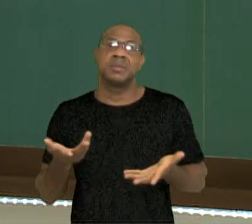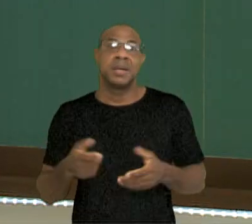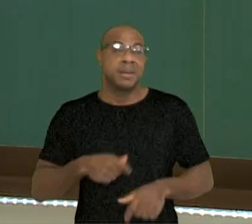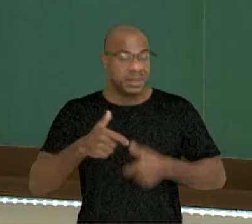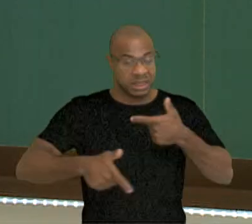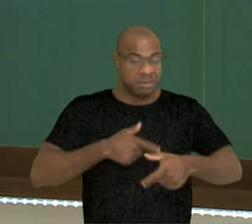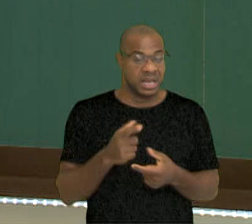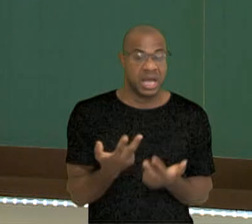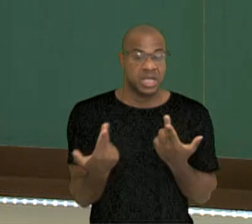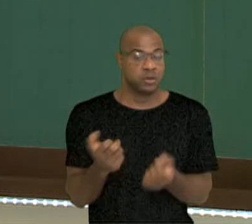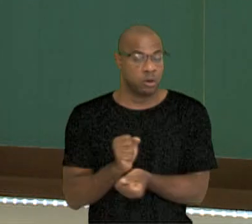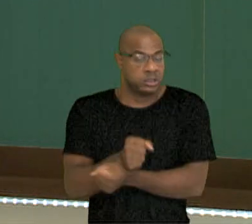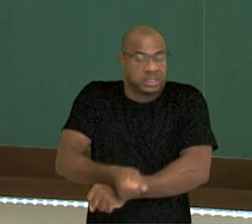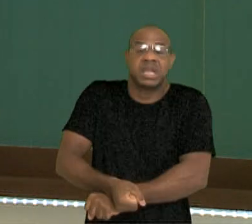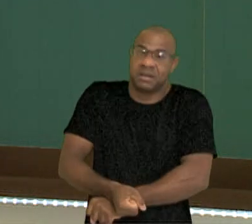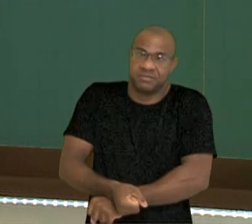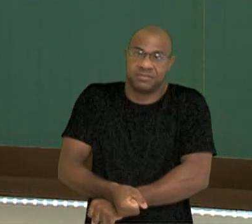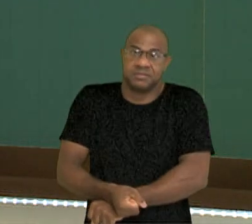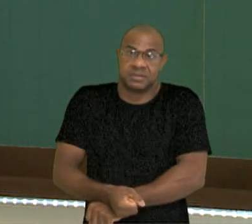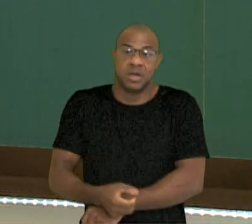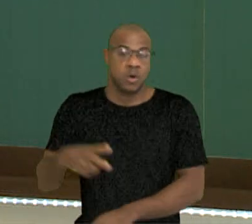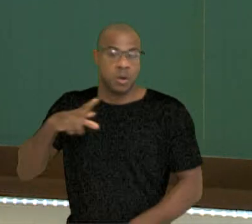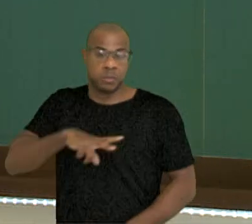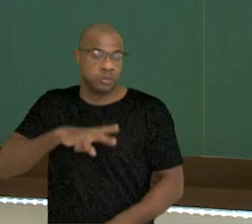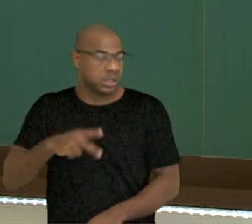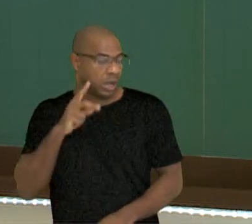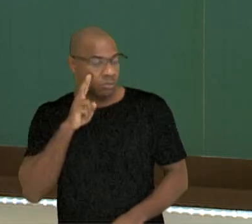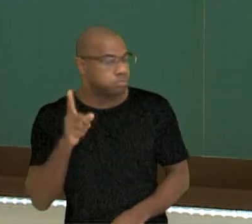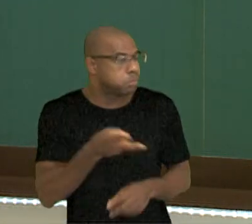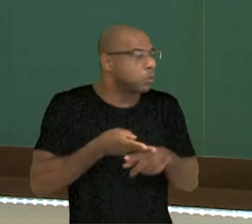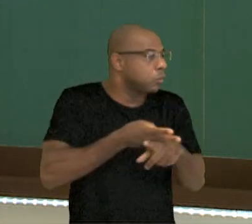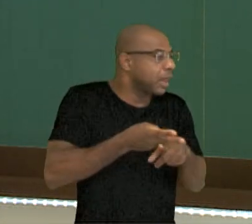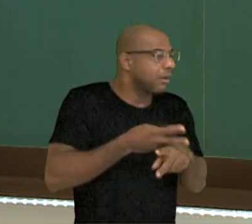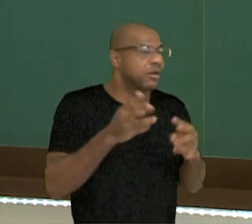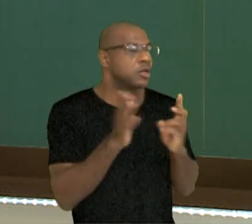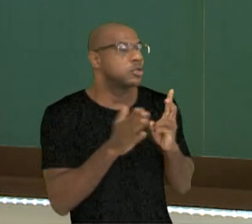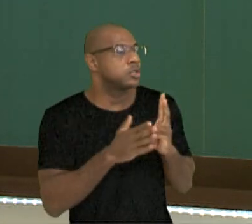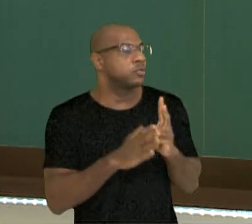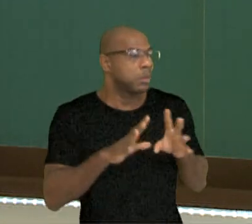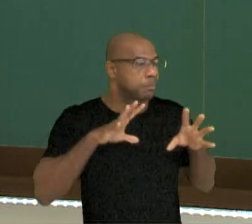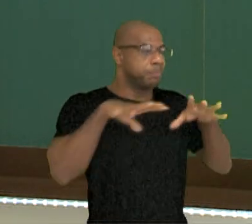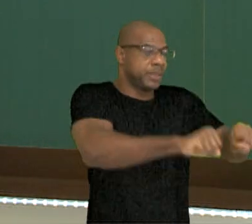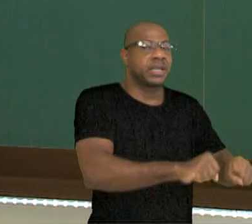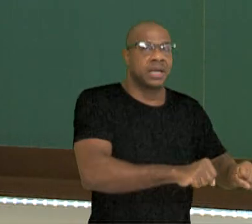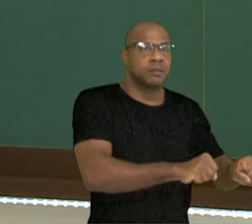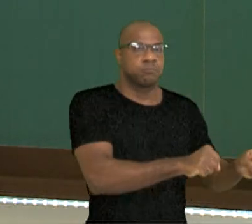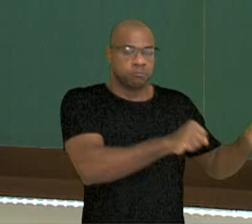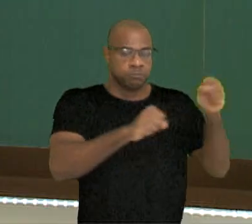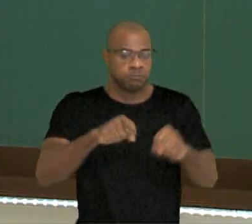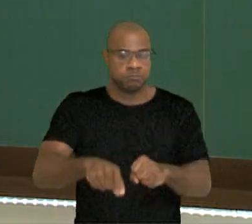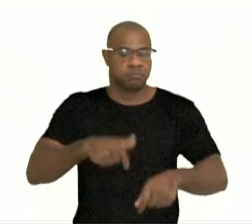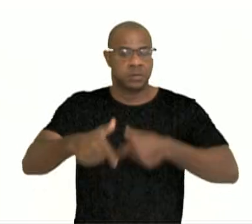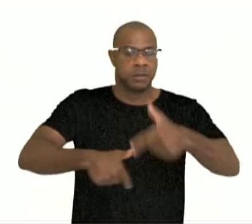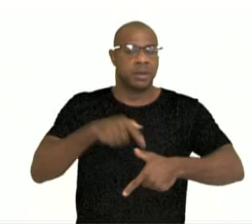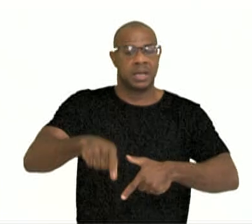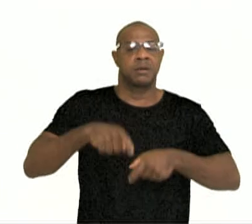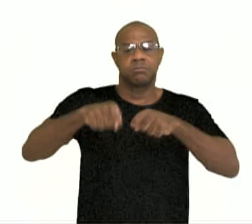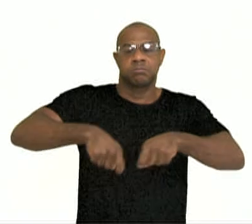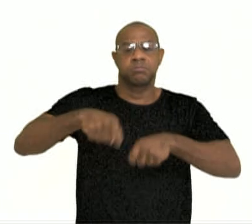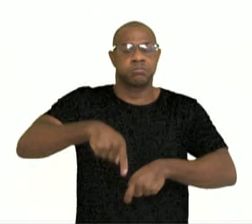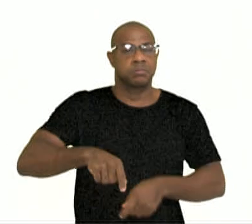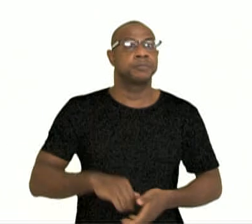como escravos nas lavouras de cana-de-açúcar, nas lavouras do litoral, certo? E aí nós vamos ter a